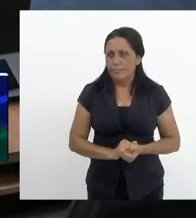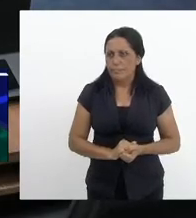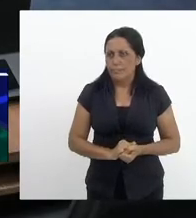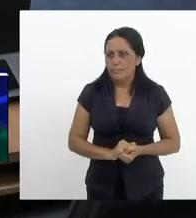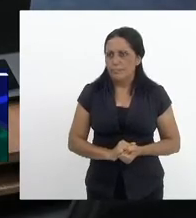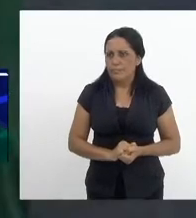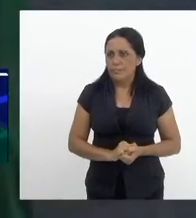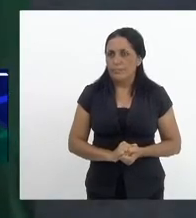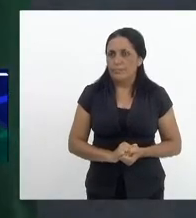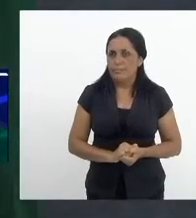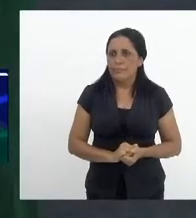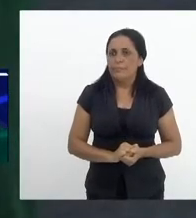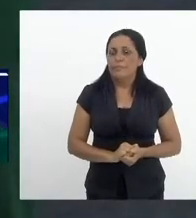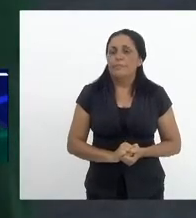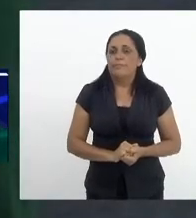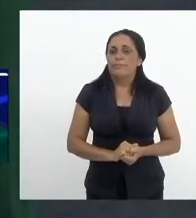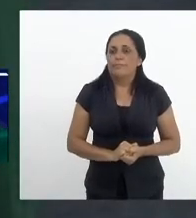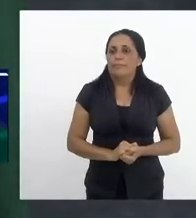Senhor presidente,